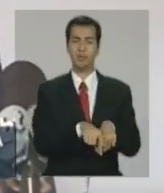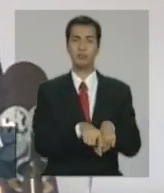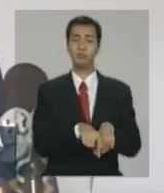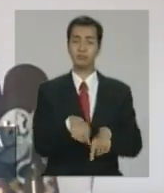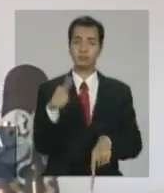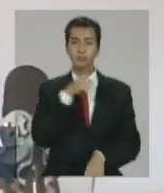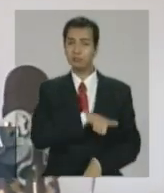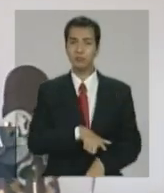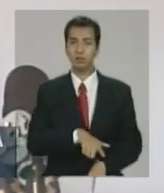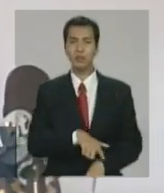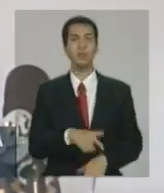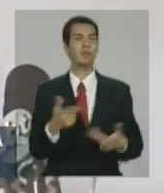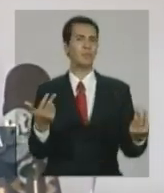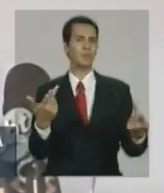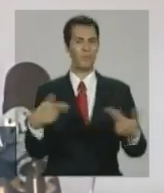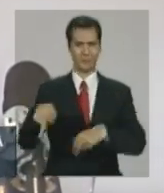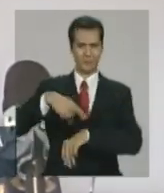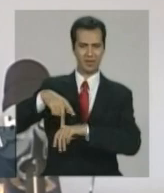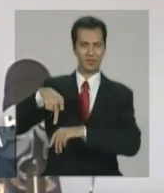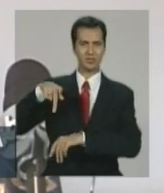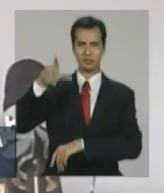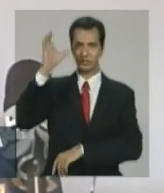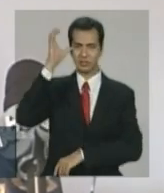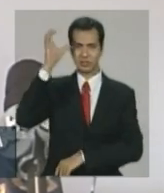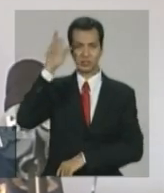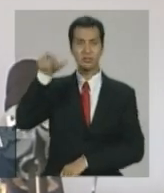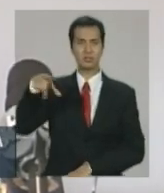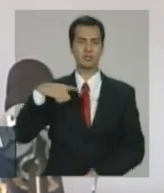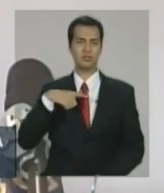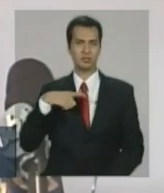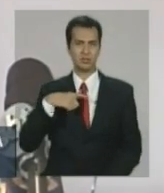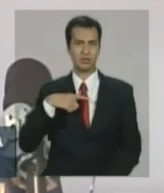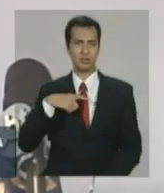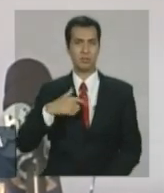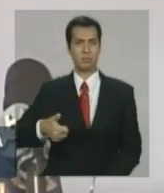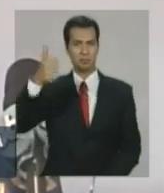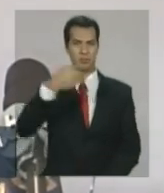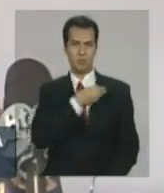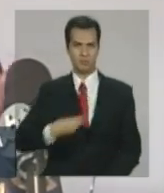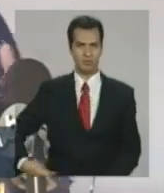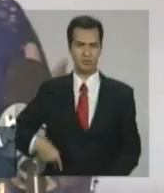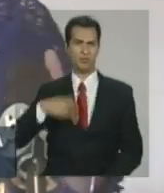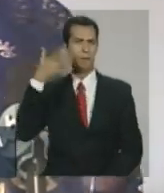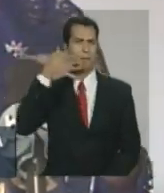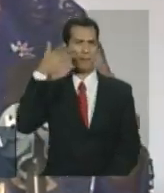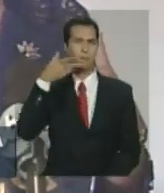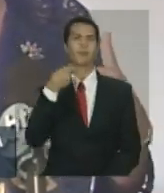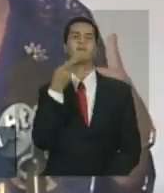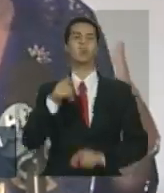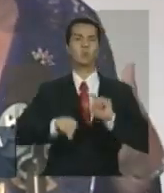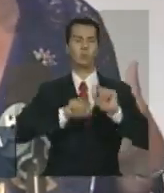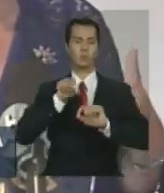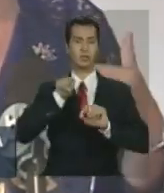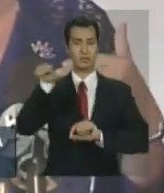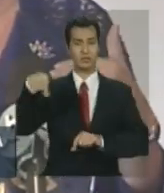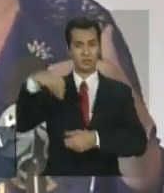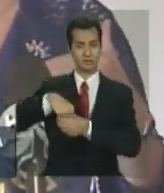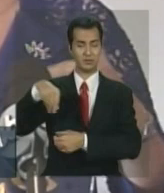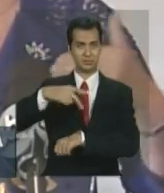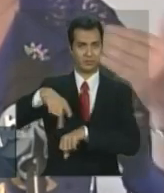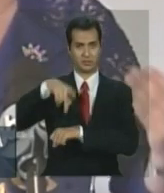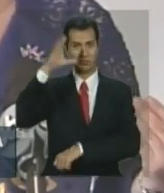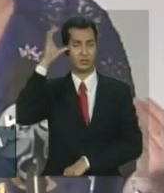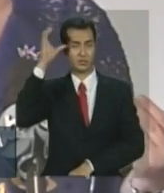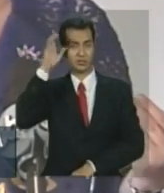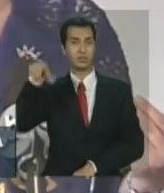externar isso, é só ler o discurso do primeiro-ministro Meng Jiabao, ao externar isso, ela também beneficia